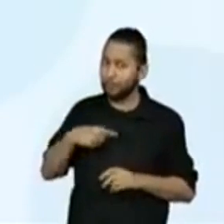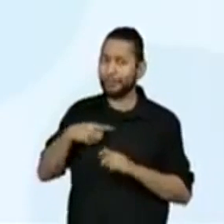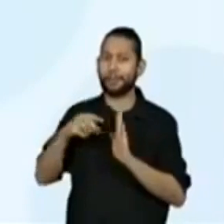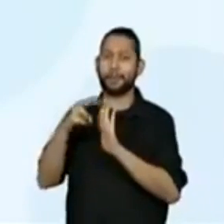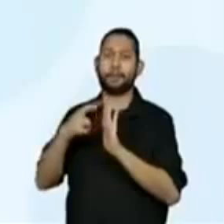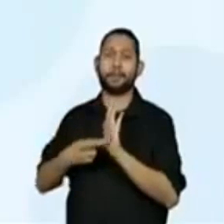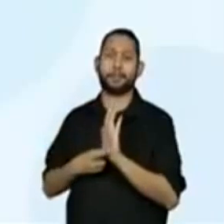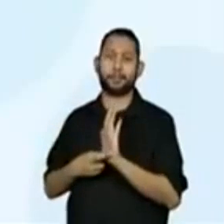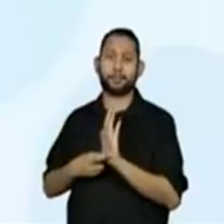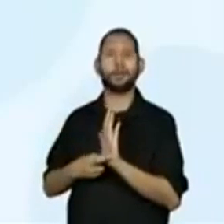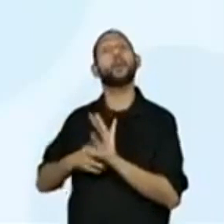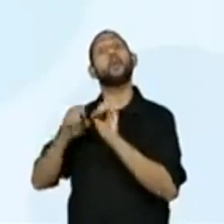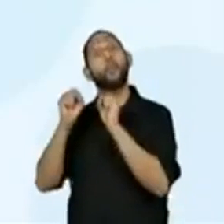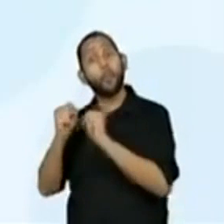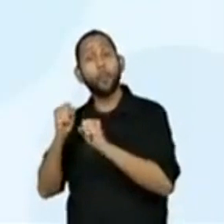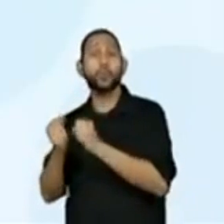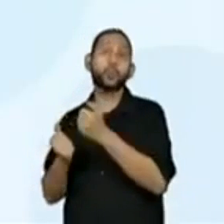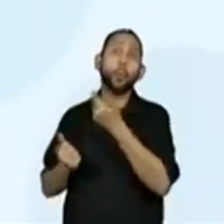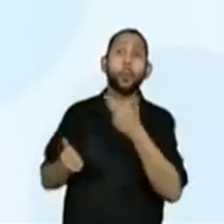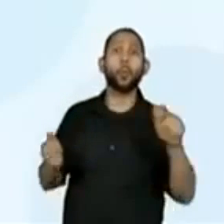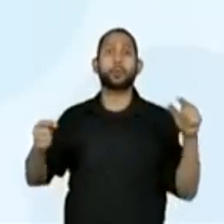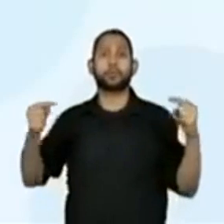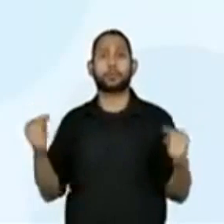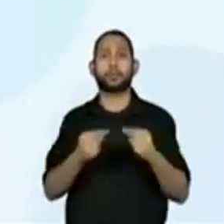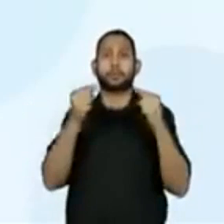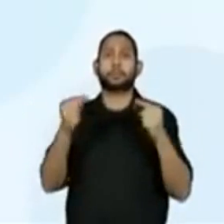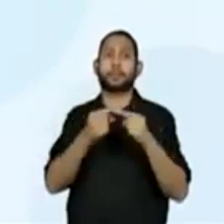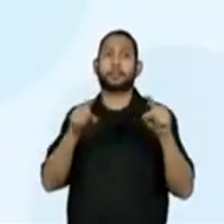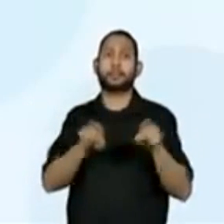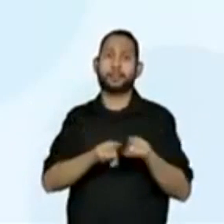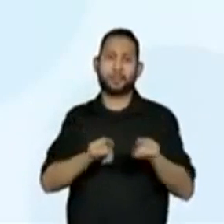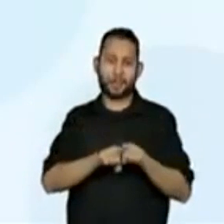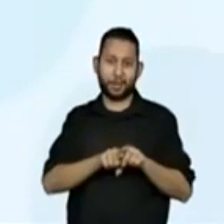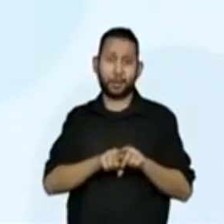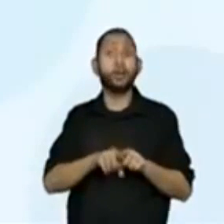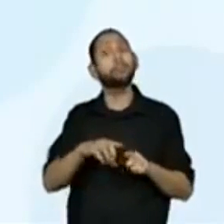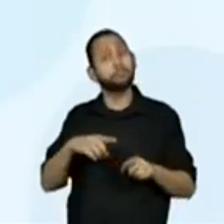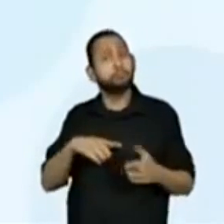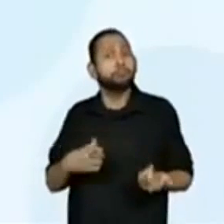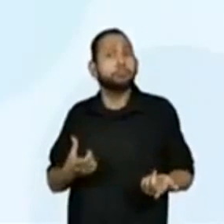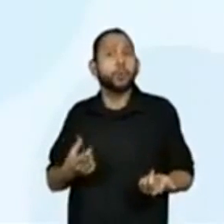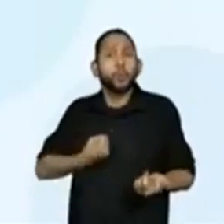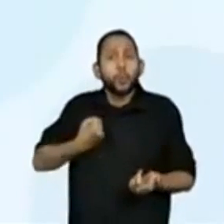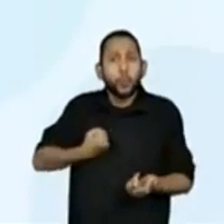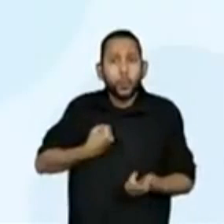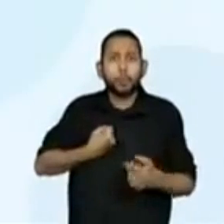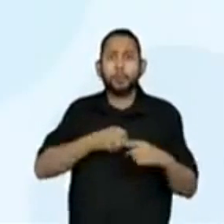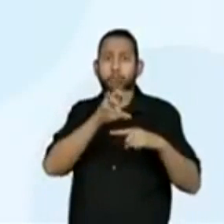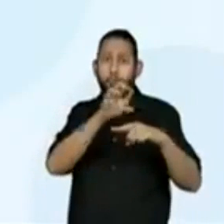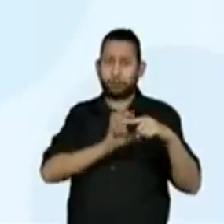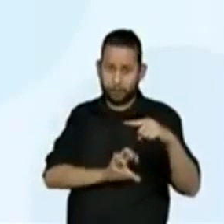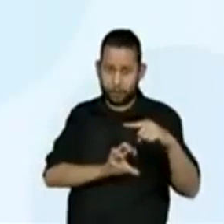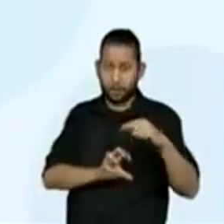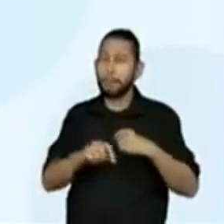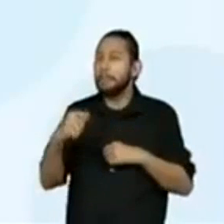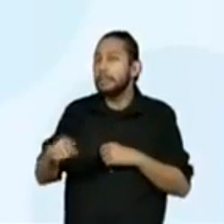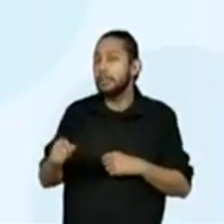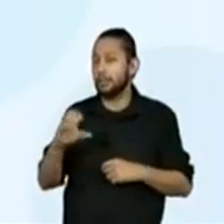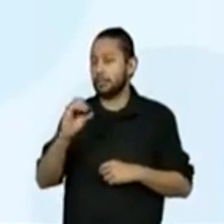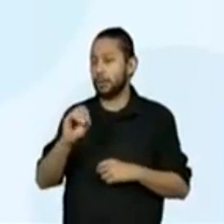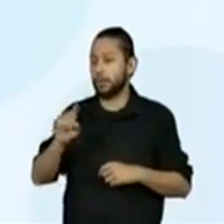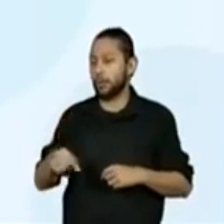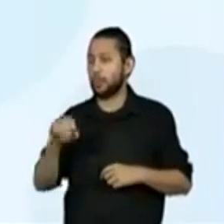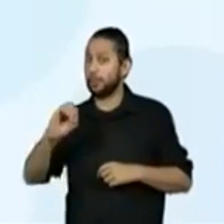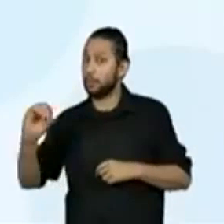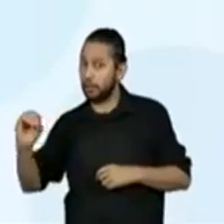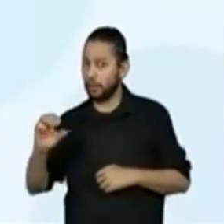podem ser estendidas para a representação decimal de um número racional e relacionar décimos e centésimos